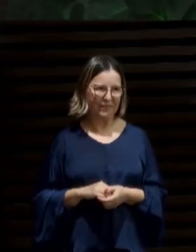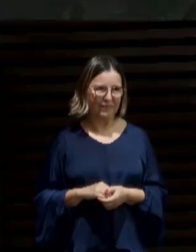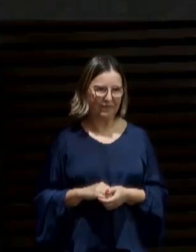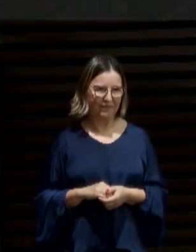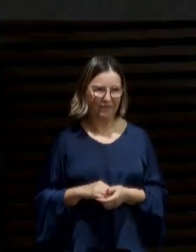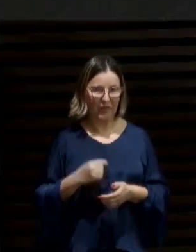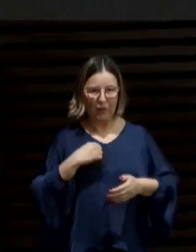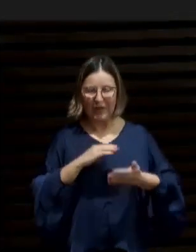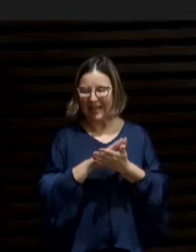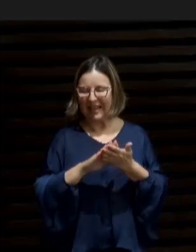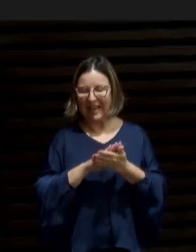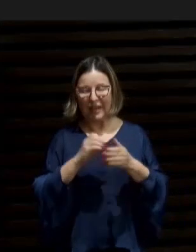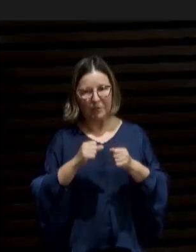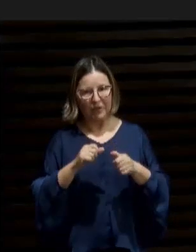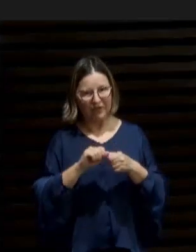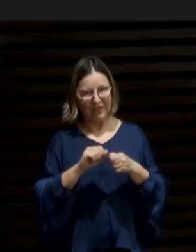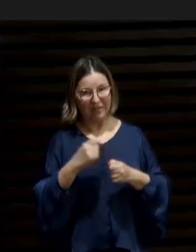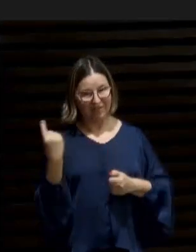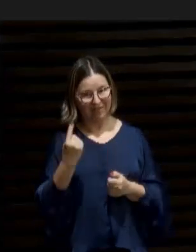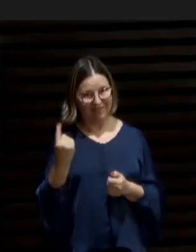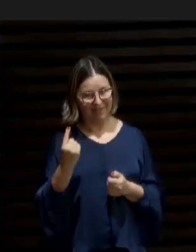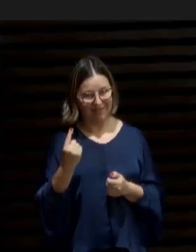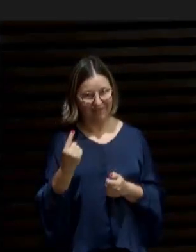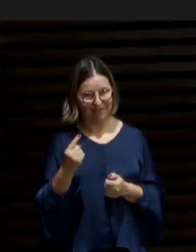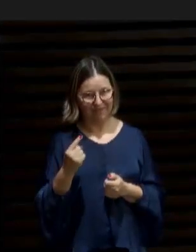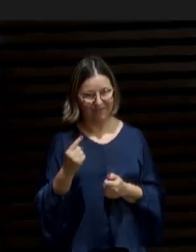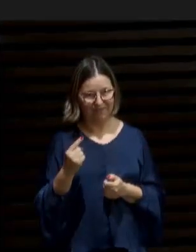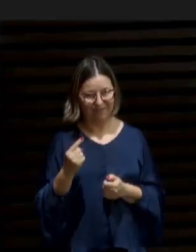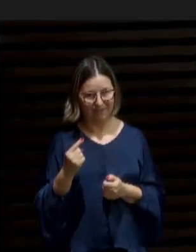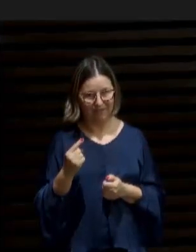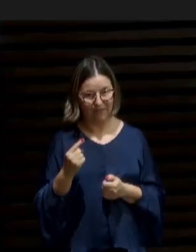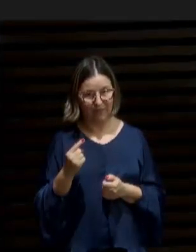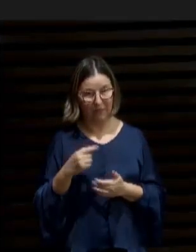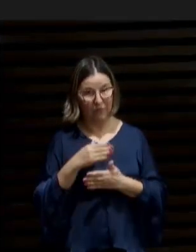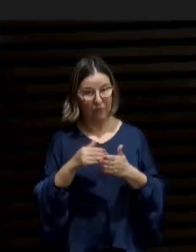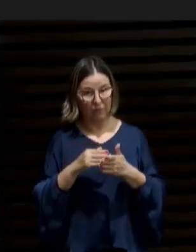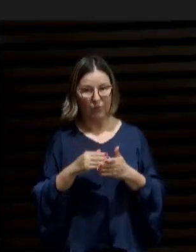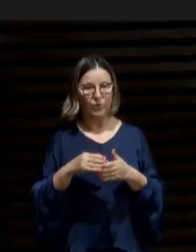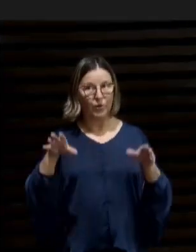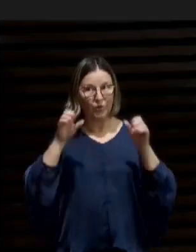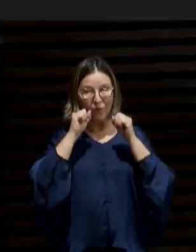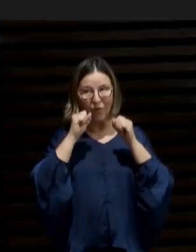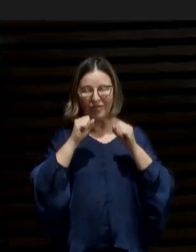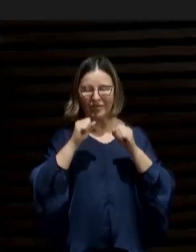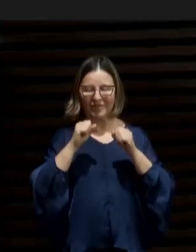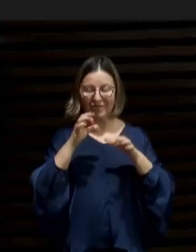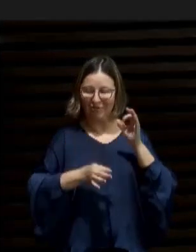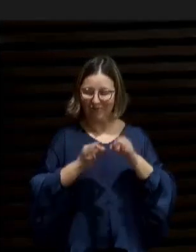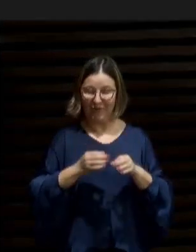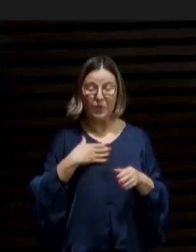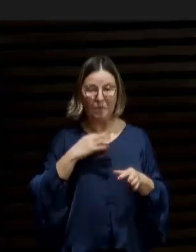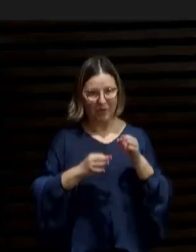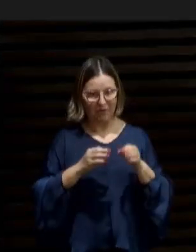Eu nada posso fazer de mim mesmo, na forma por que ouço, julgo. O meu juízo é justo,